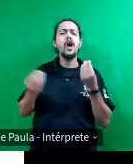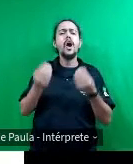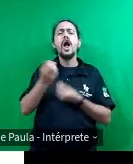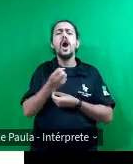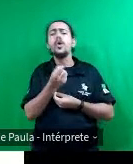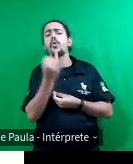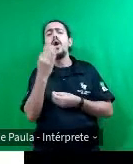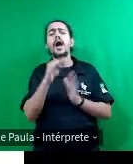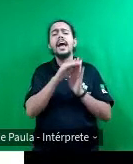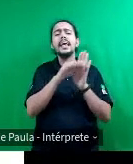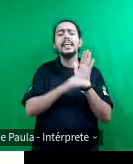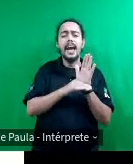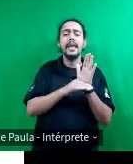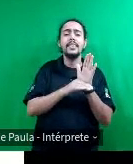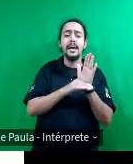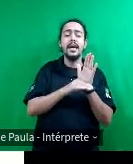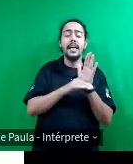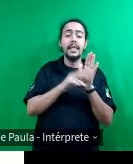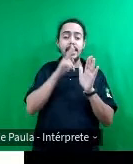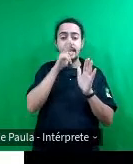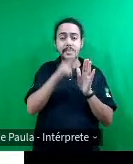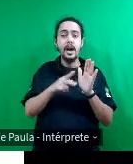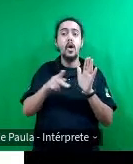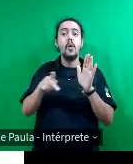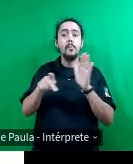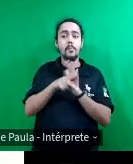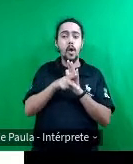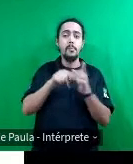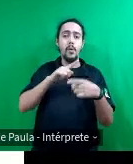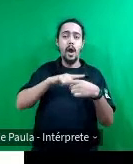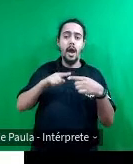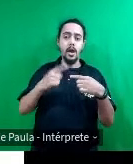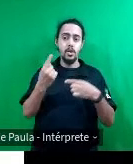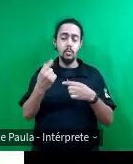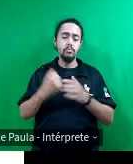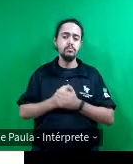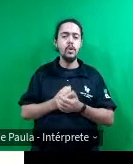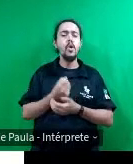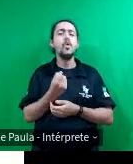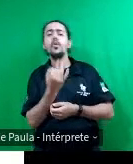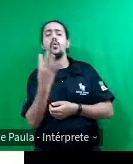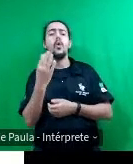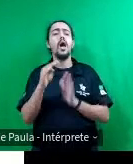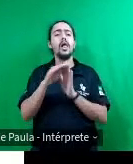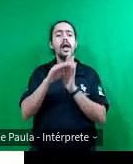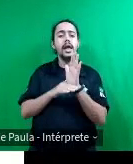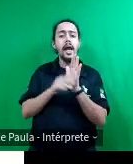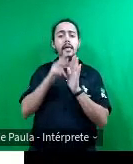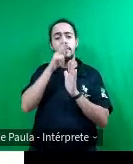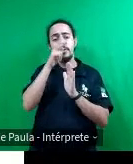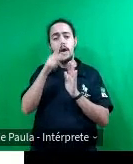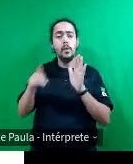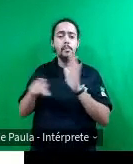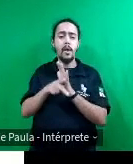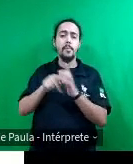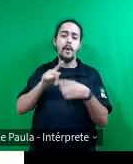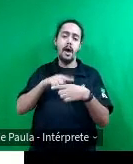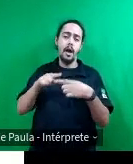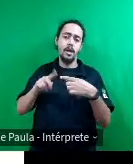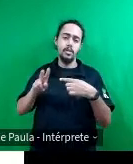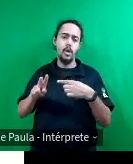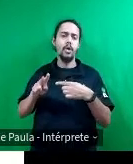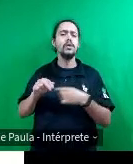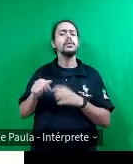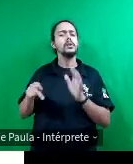de tensão sobre o R2, sobre o R3. Sabemos que se somarmos todas as quedas de tensão, nós vamos chegar aqui no